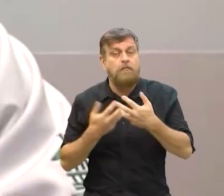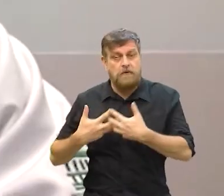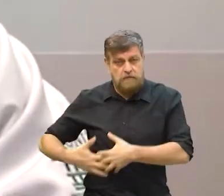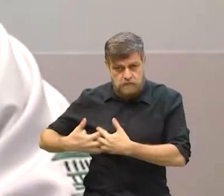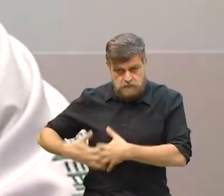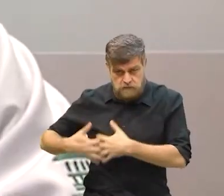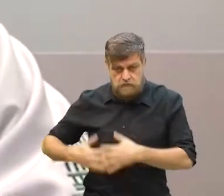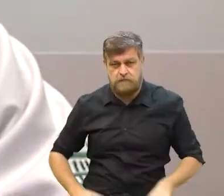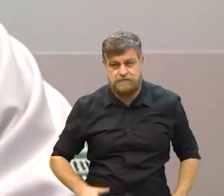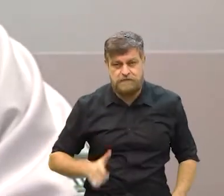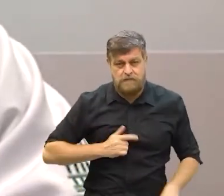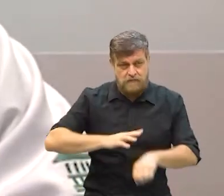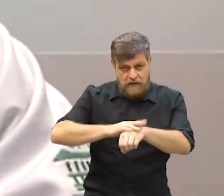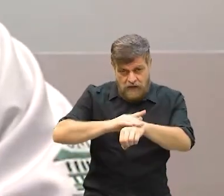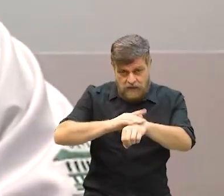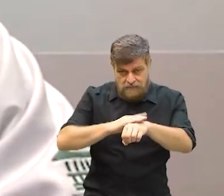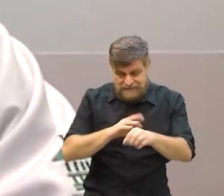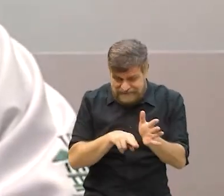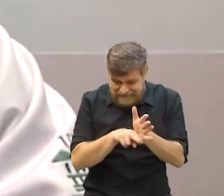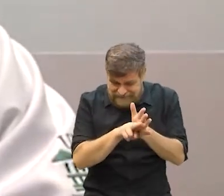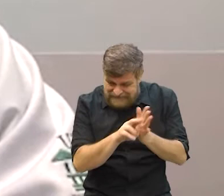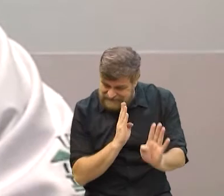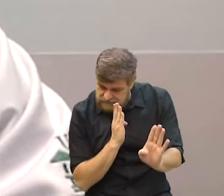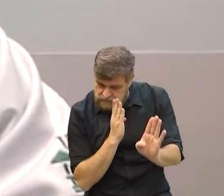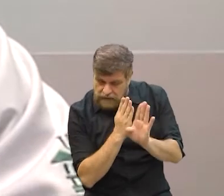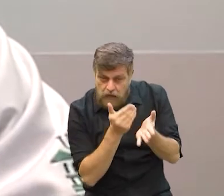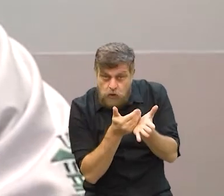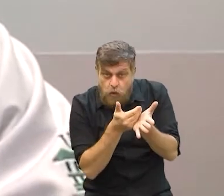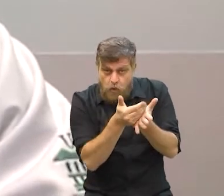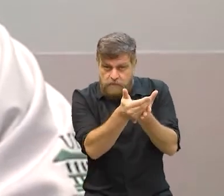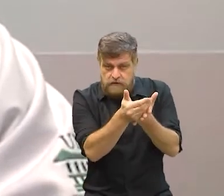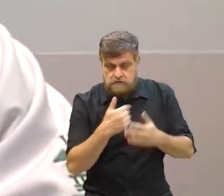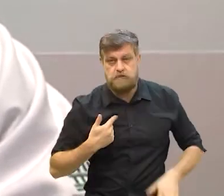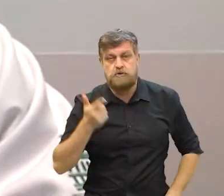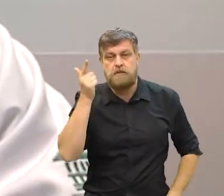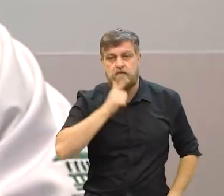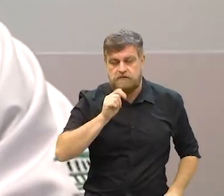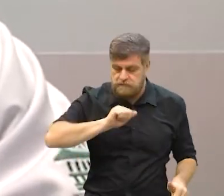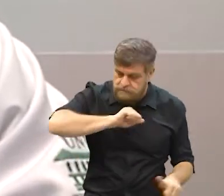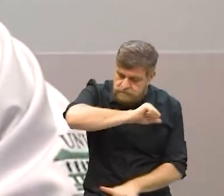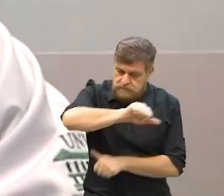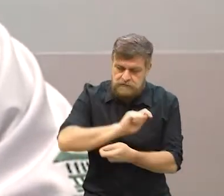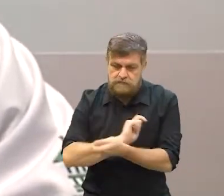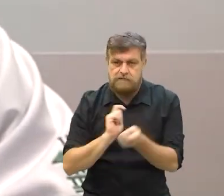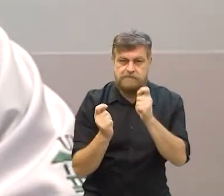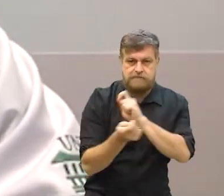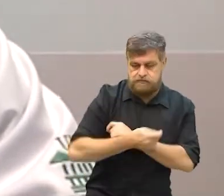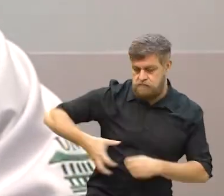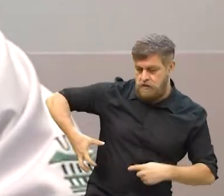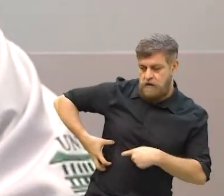Com certeza, né? Quando a doença ela é diagnosticada no início, a gente consegue até reverter a